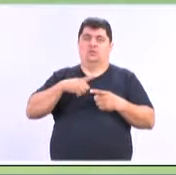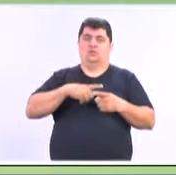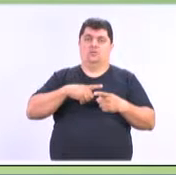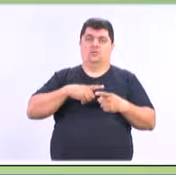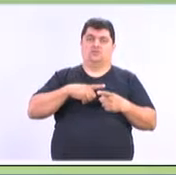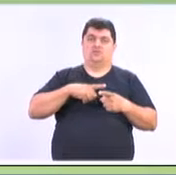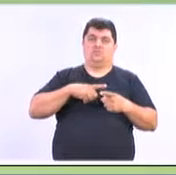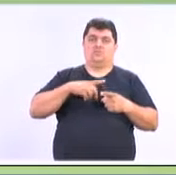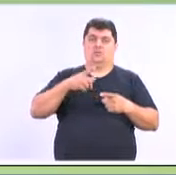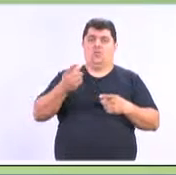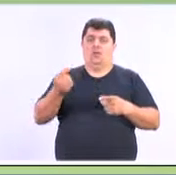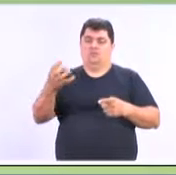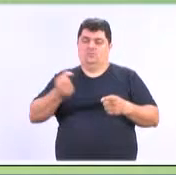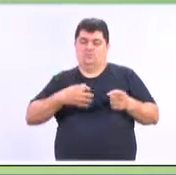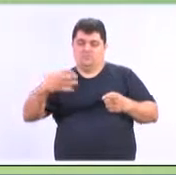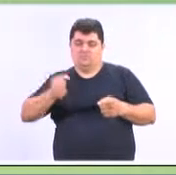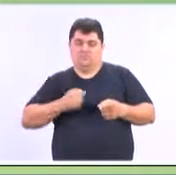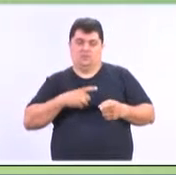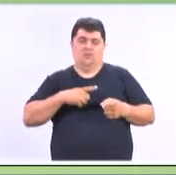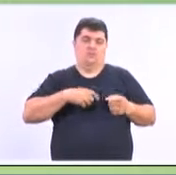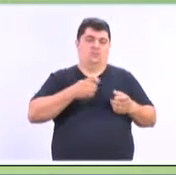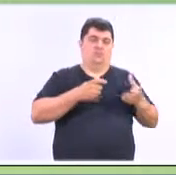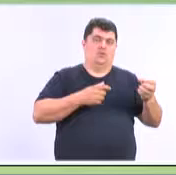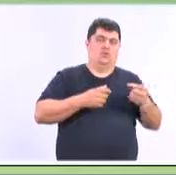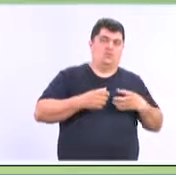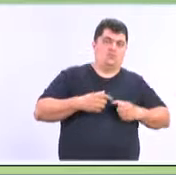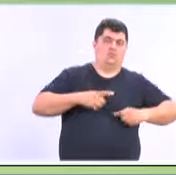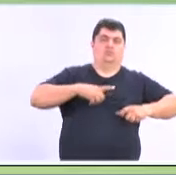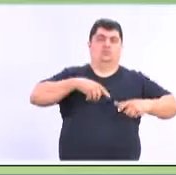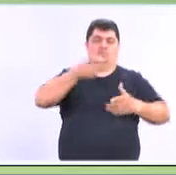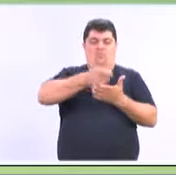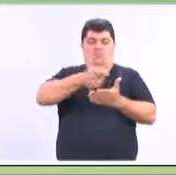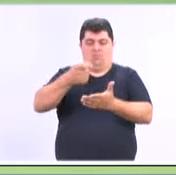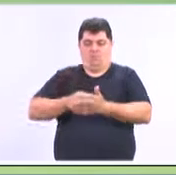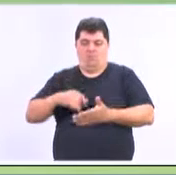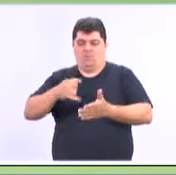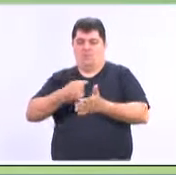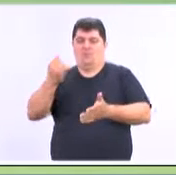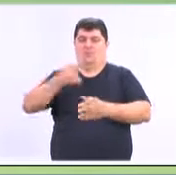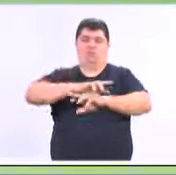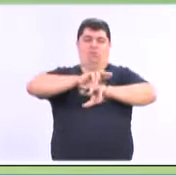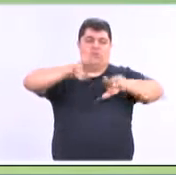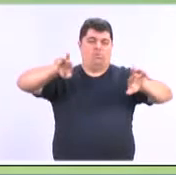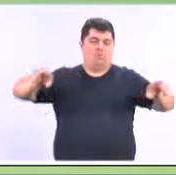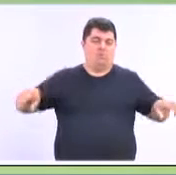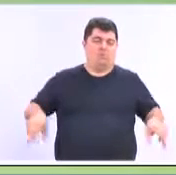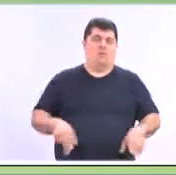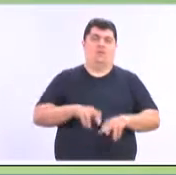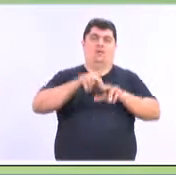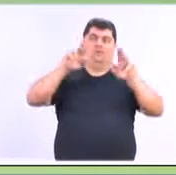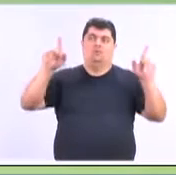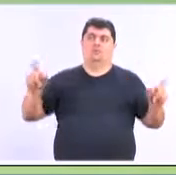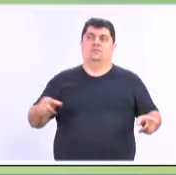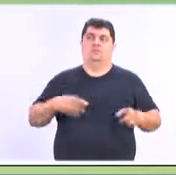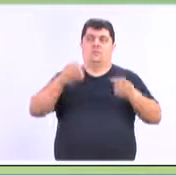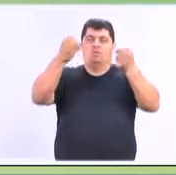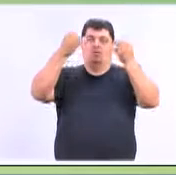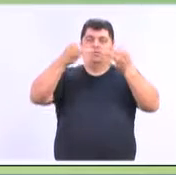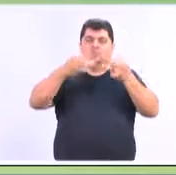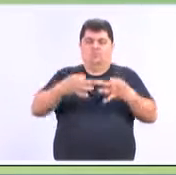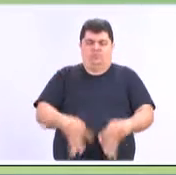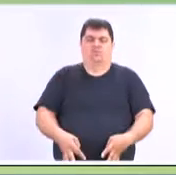tive receita, eu tive custos, eu tive impostos, eu tive despesas e eu tive um